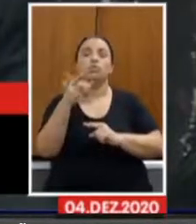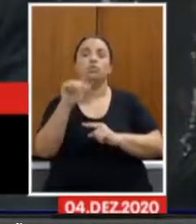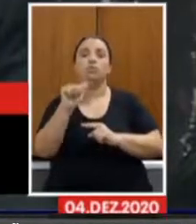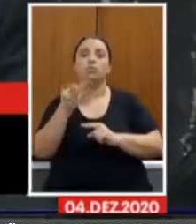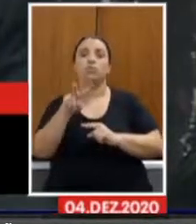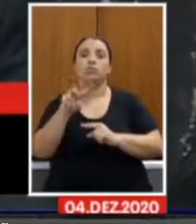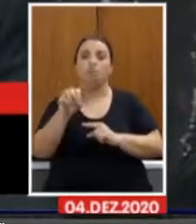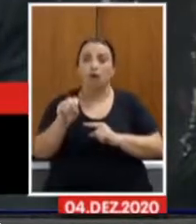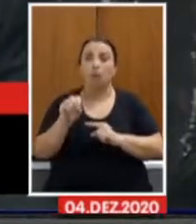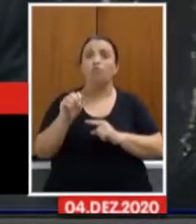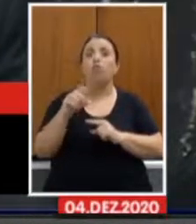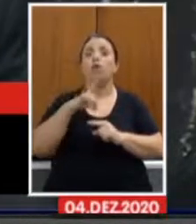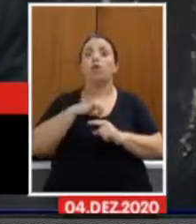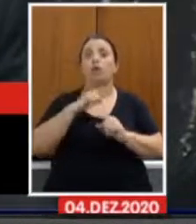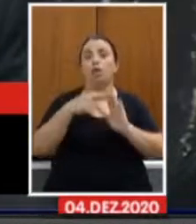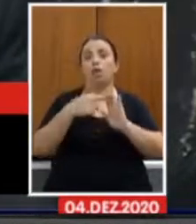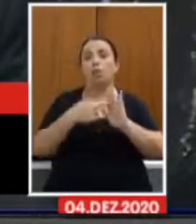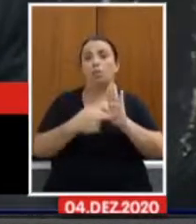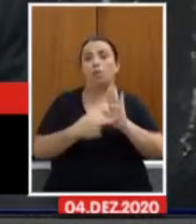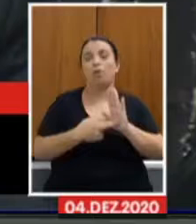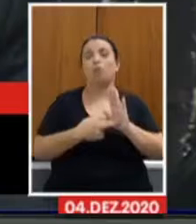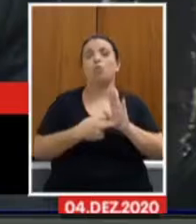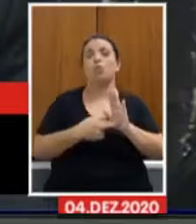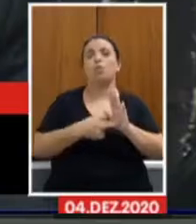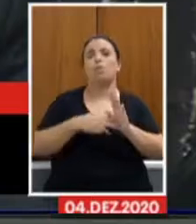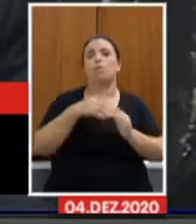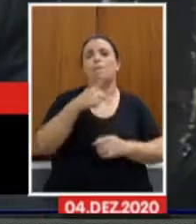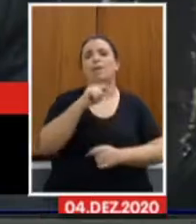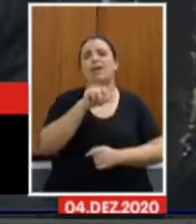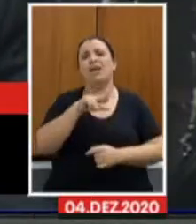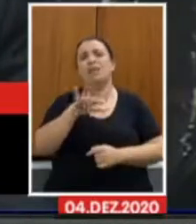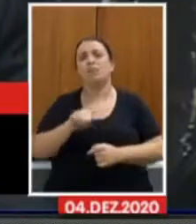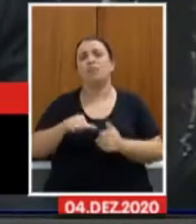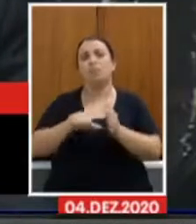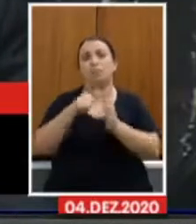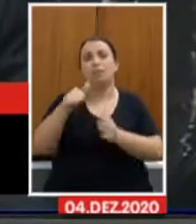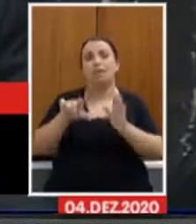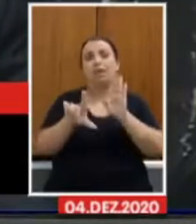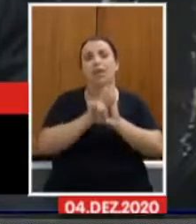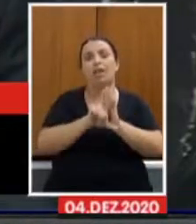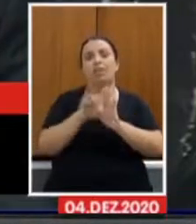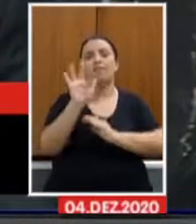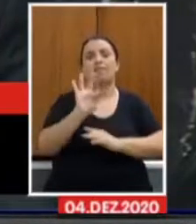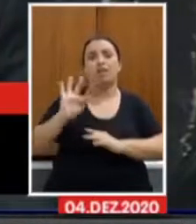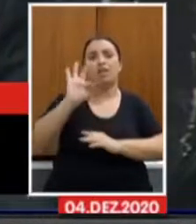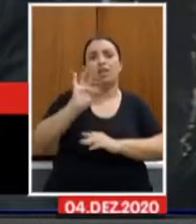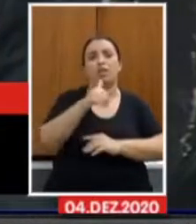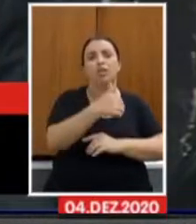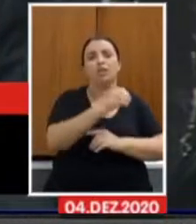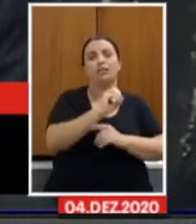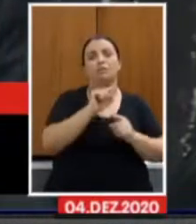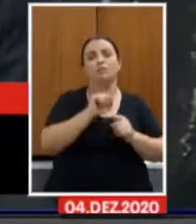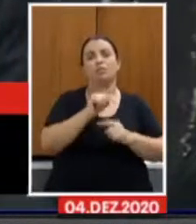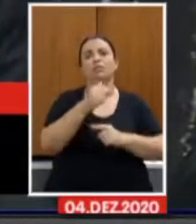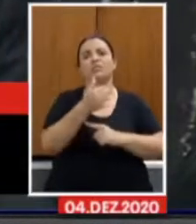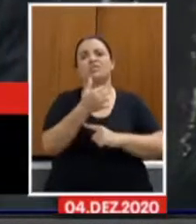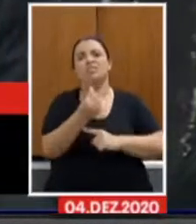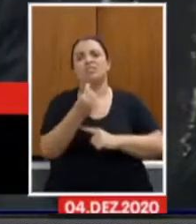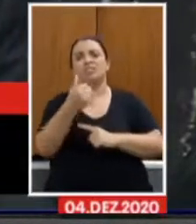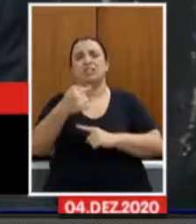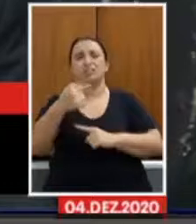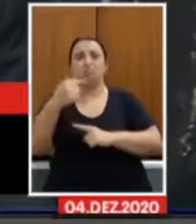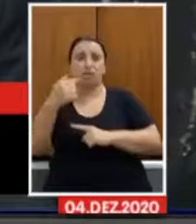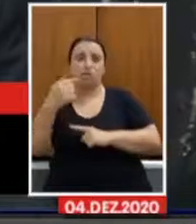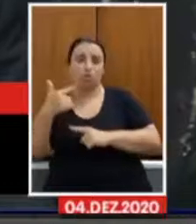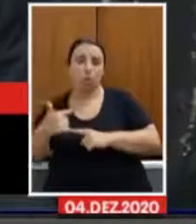o parágrafo 1º do artigo 22 da Lei Federal de número 10.671, de 15 de maio de